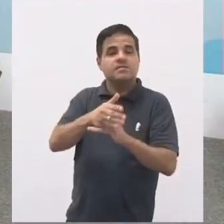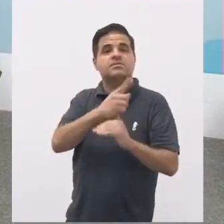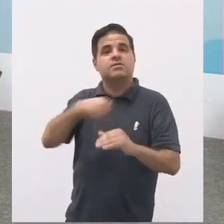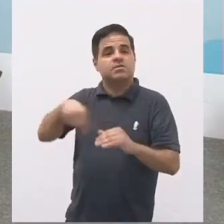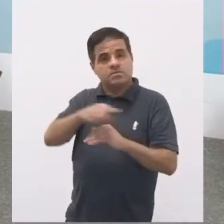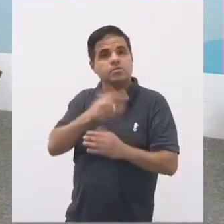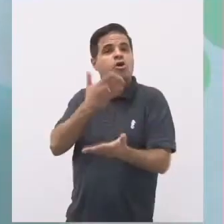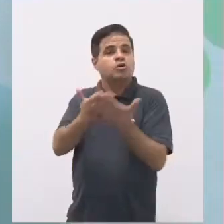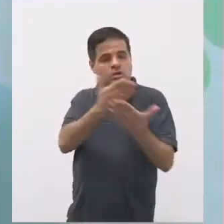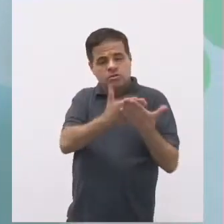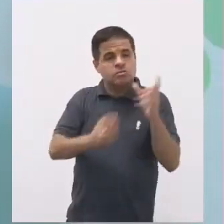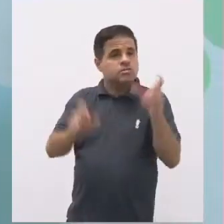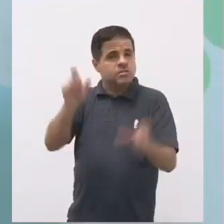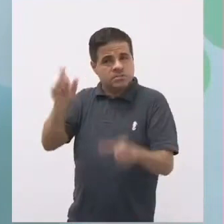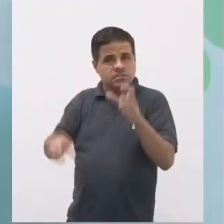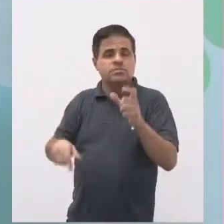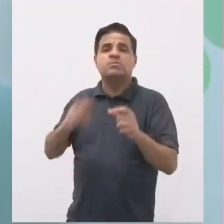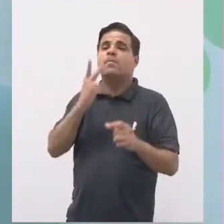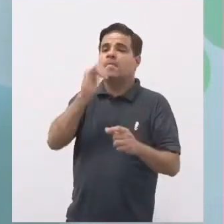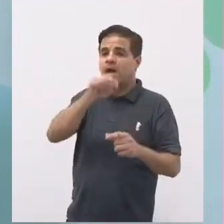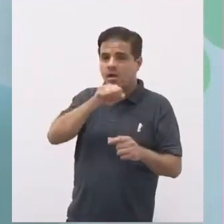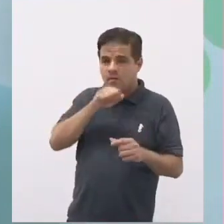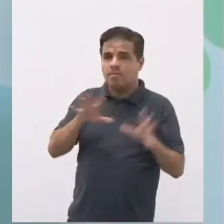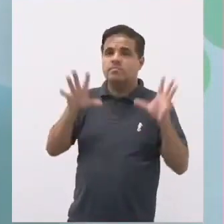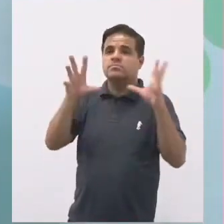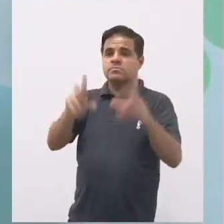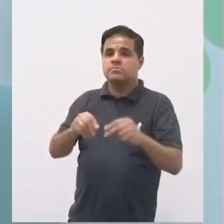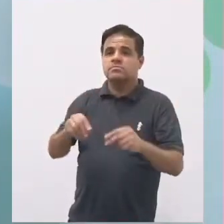comunidade, os estudantes, os pais,